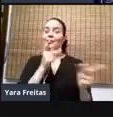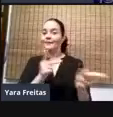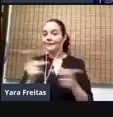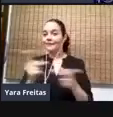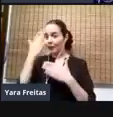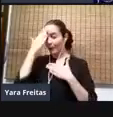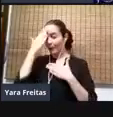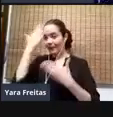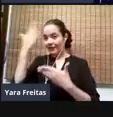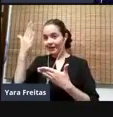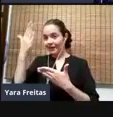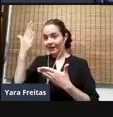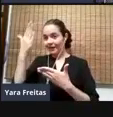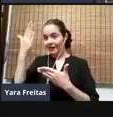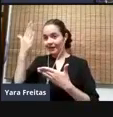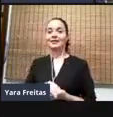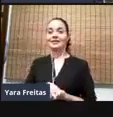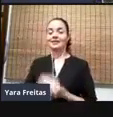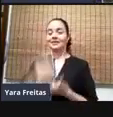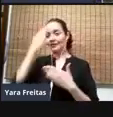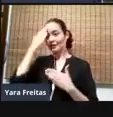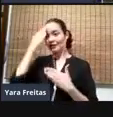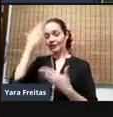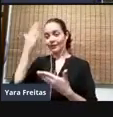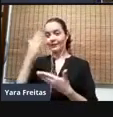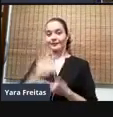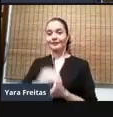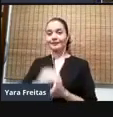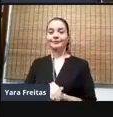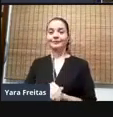Clara, obrigada.